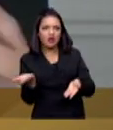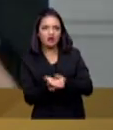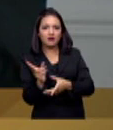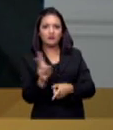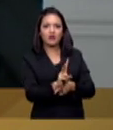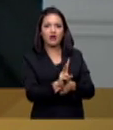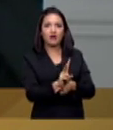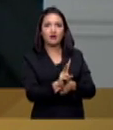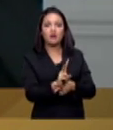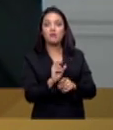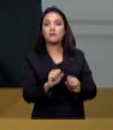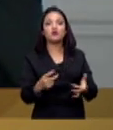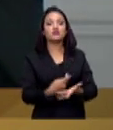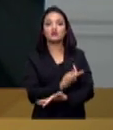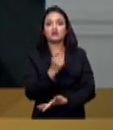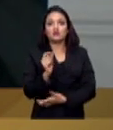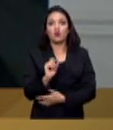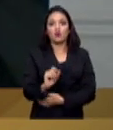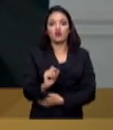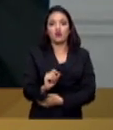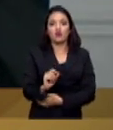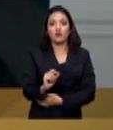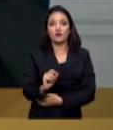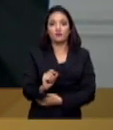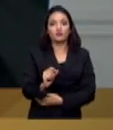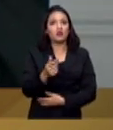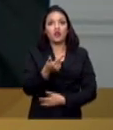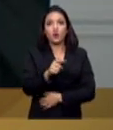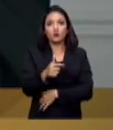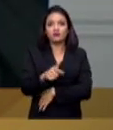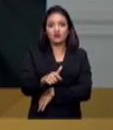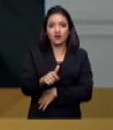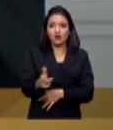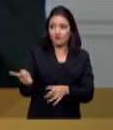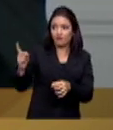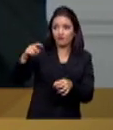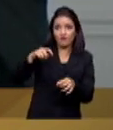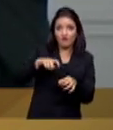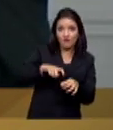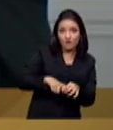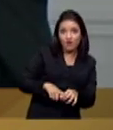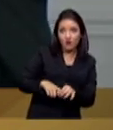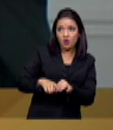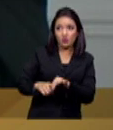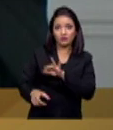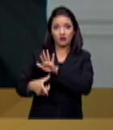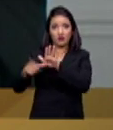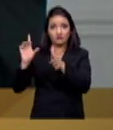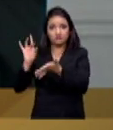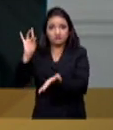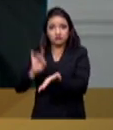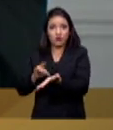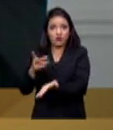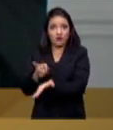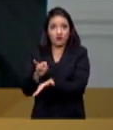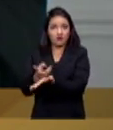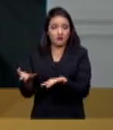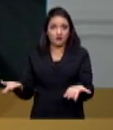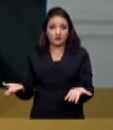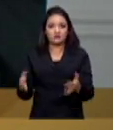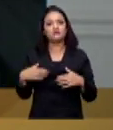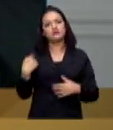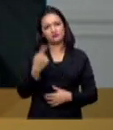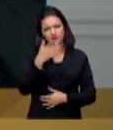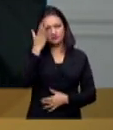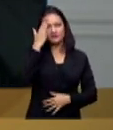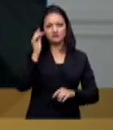sem retorno ao status quo. Olha, sabemos todos na prática que a